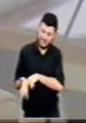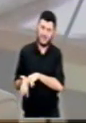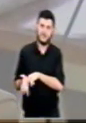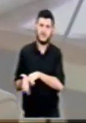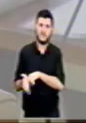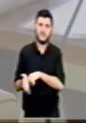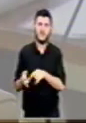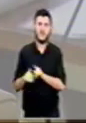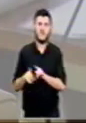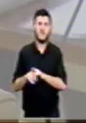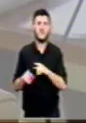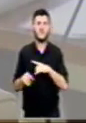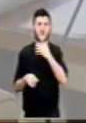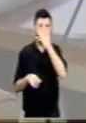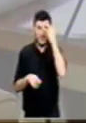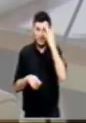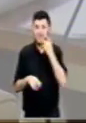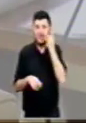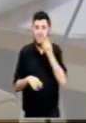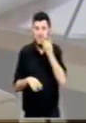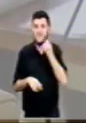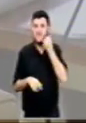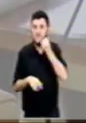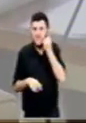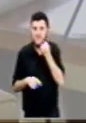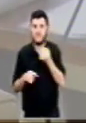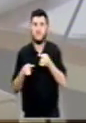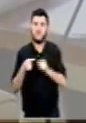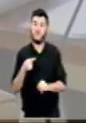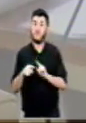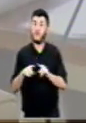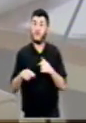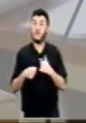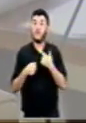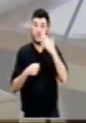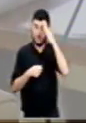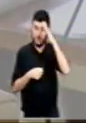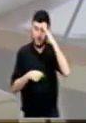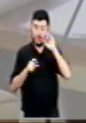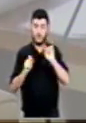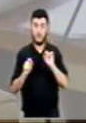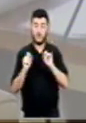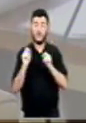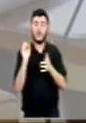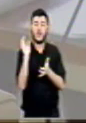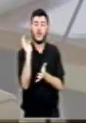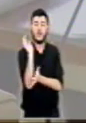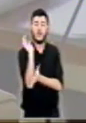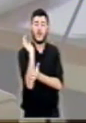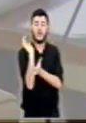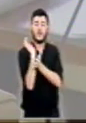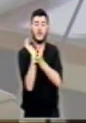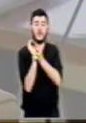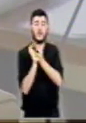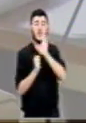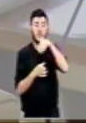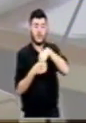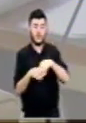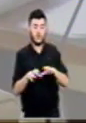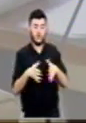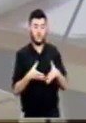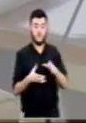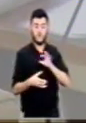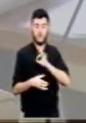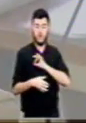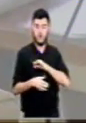de congressista. Da mesma forma, entendo que a subordinação hierárquica da Polícia Legislativa à Diretoria-Geral,